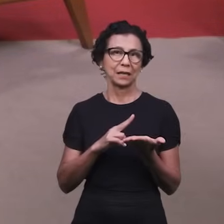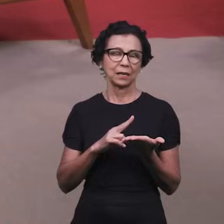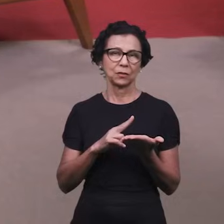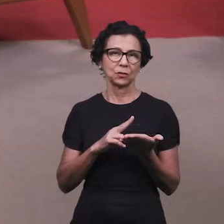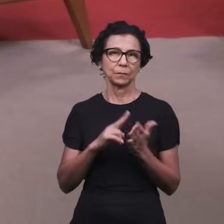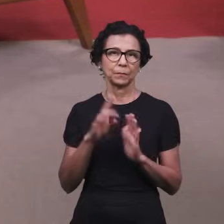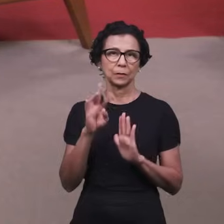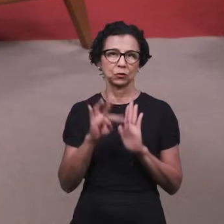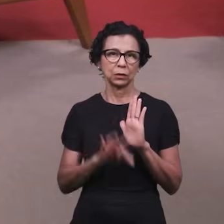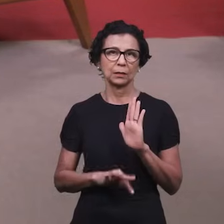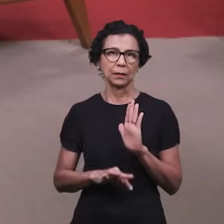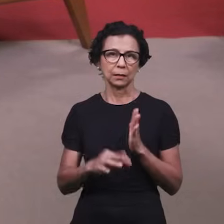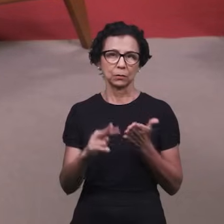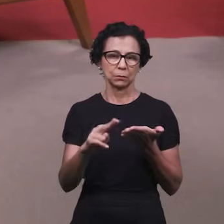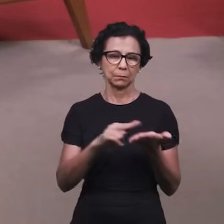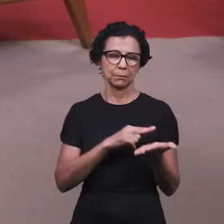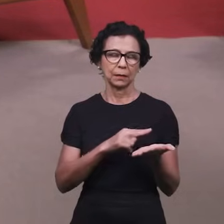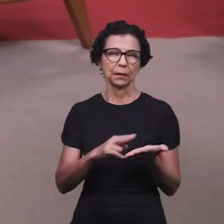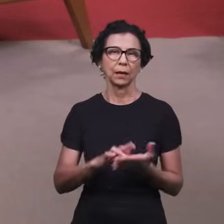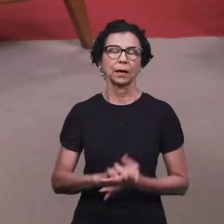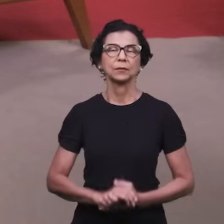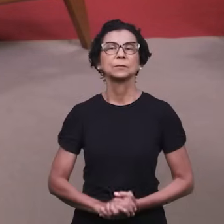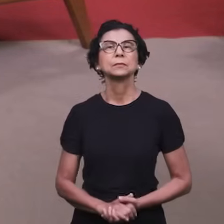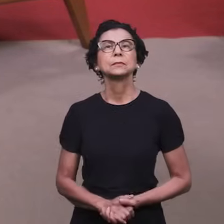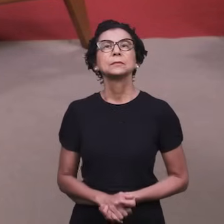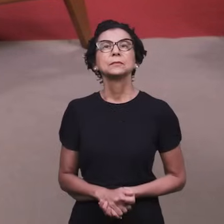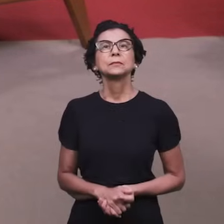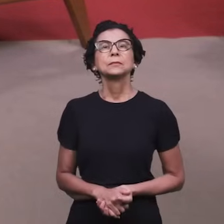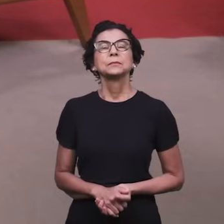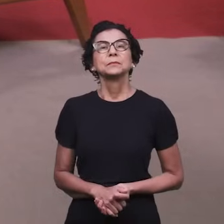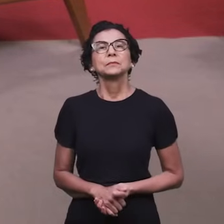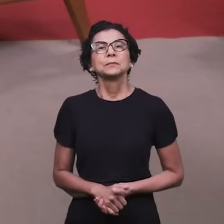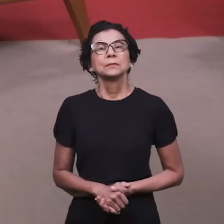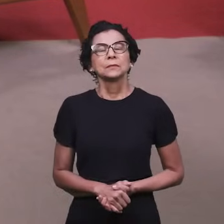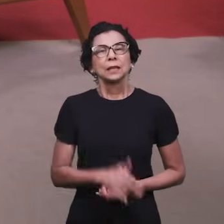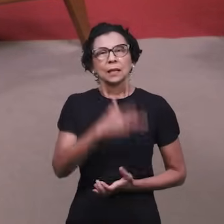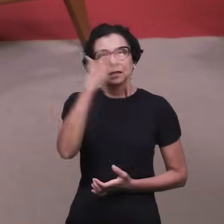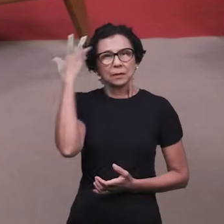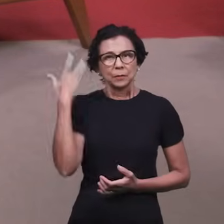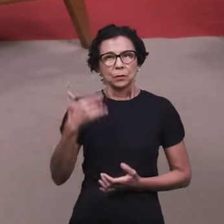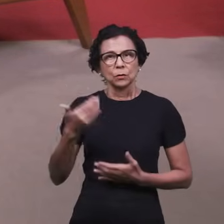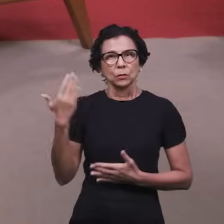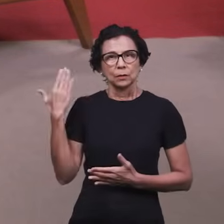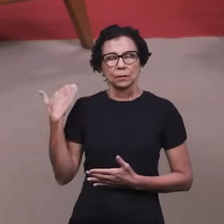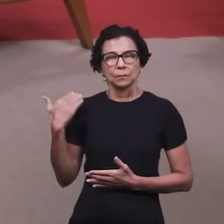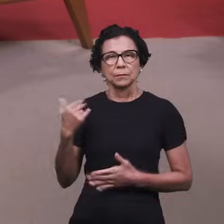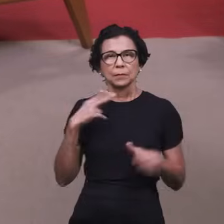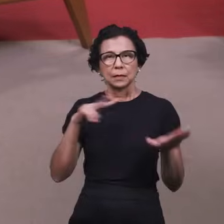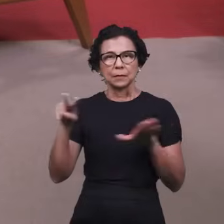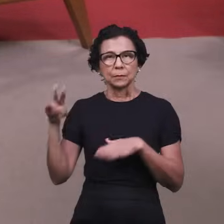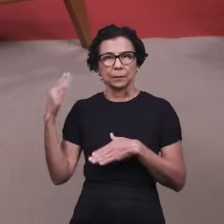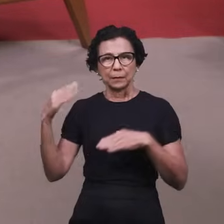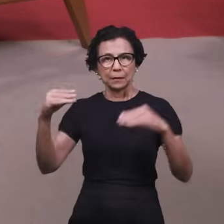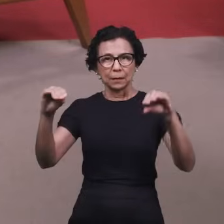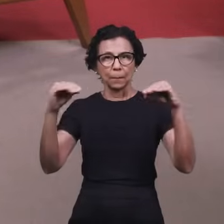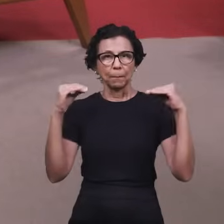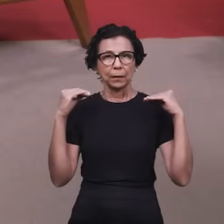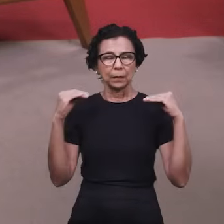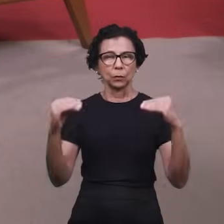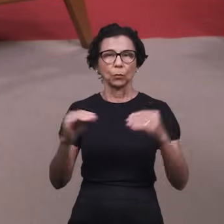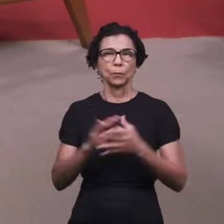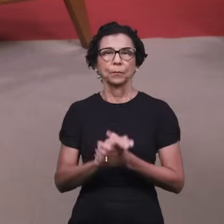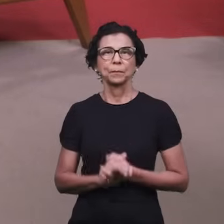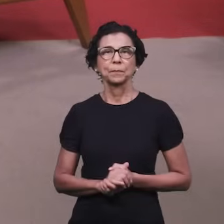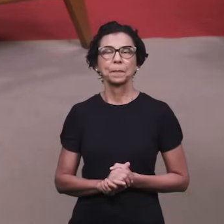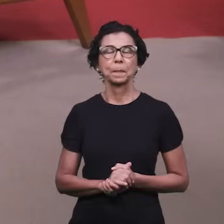falar das mensagens em texto, tá? Não vamos passar para vocês duas mensagens de todas as outras que nos foram enviadas. Primeiro, a mensagem de texto que foi enviada por